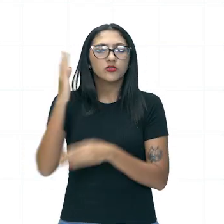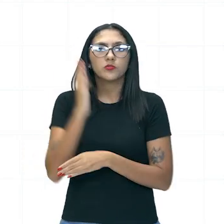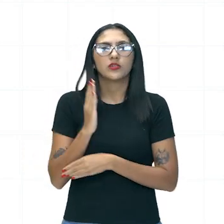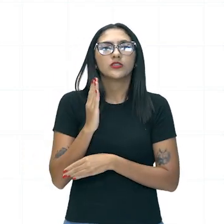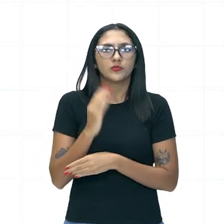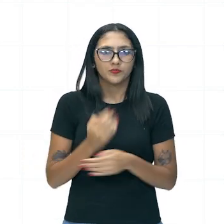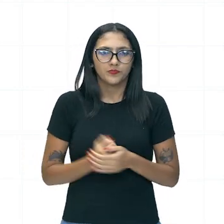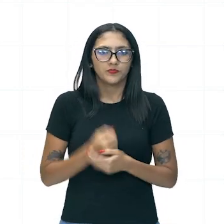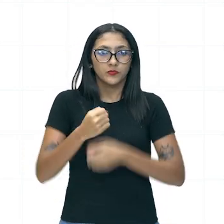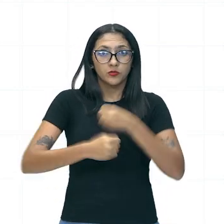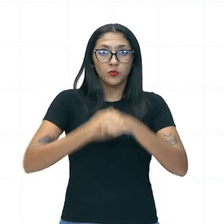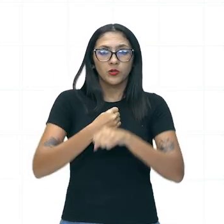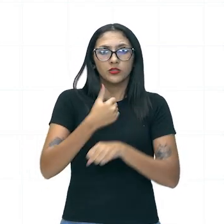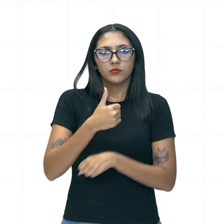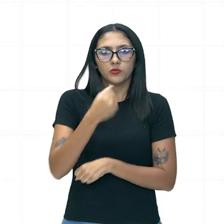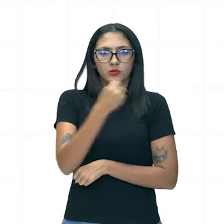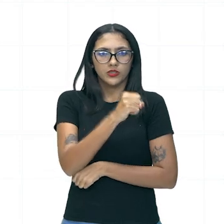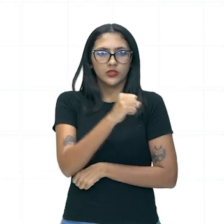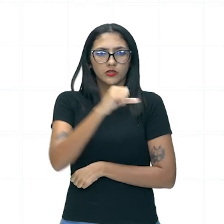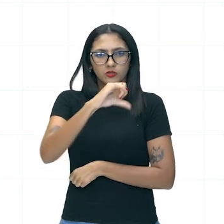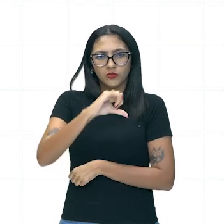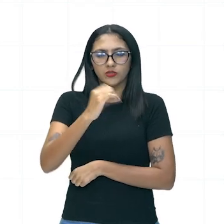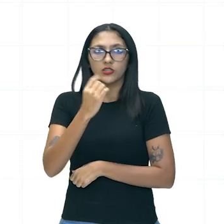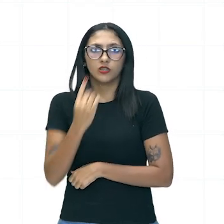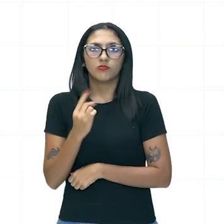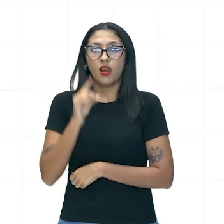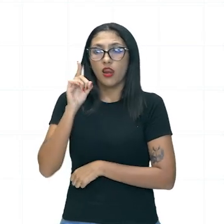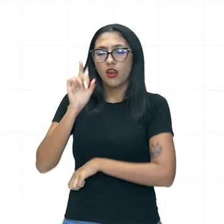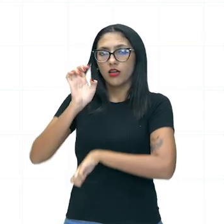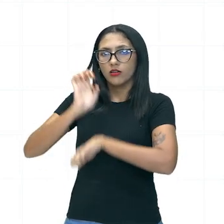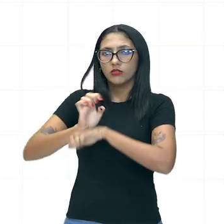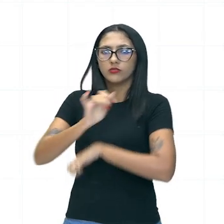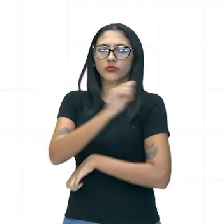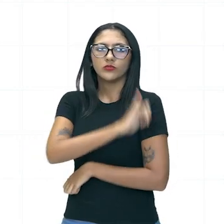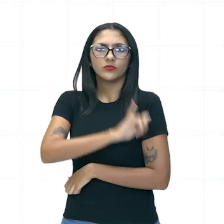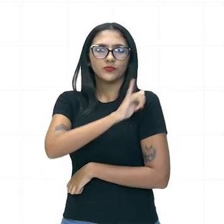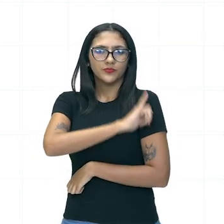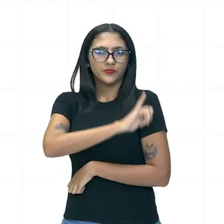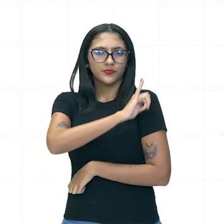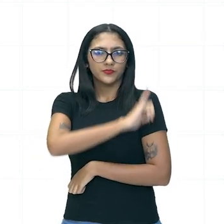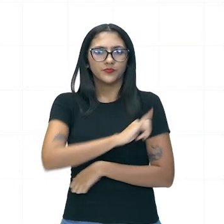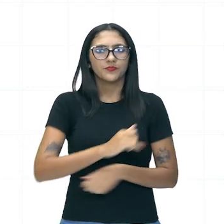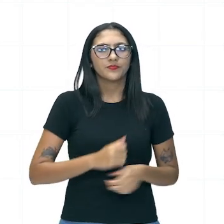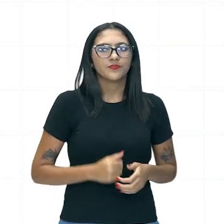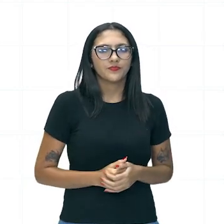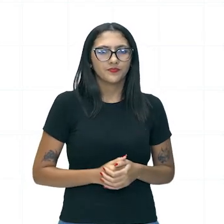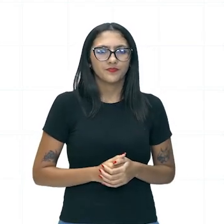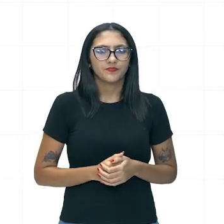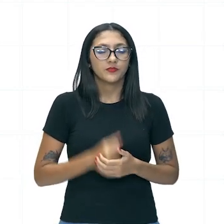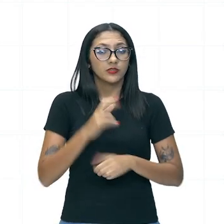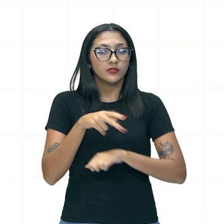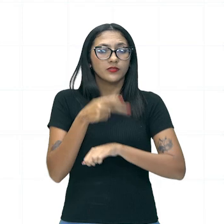de 1891, lá no Rio de Janeiro. Em seguida, né, em